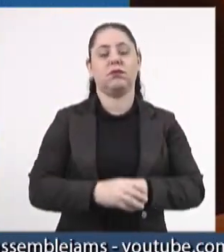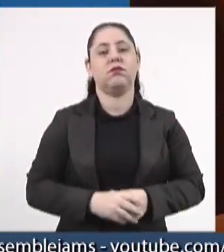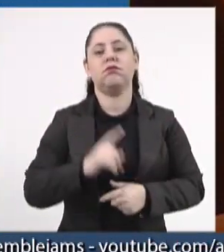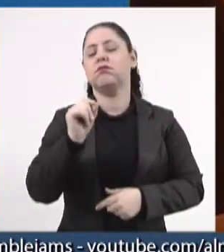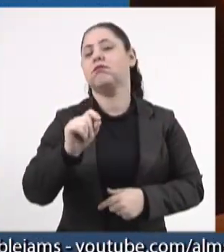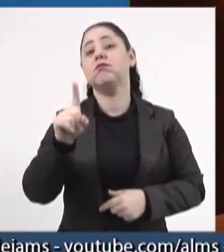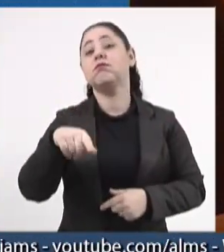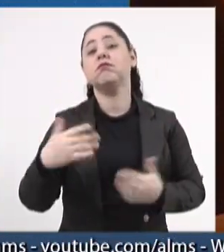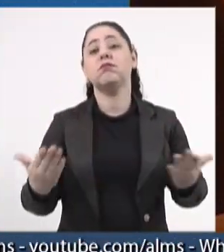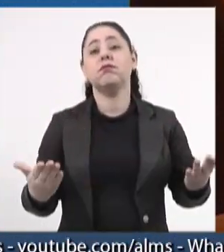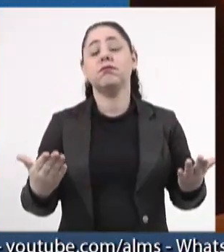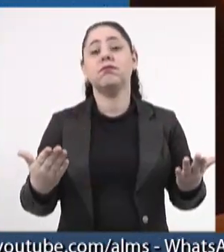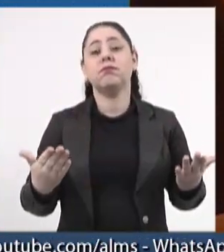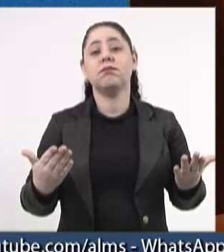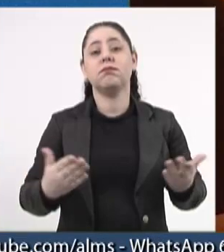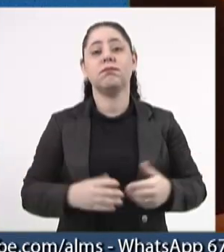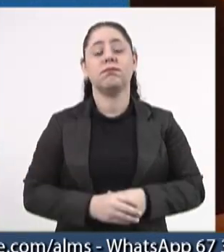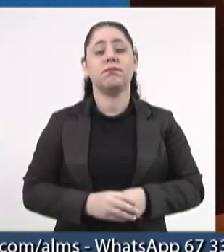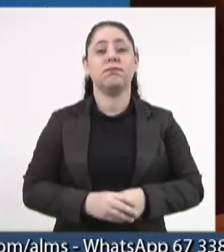O que é?